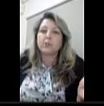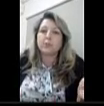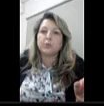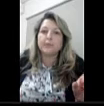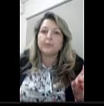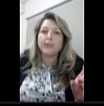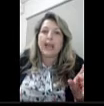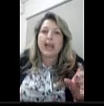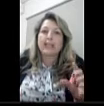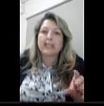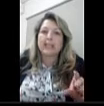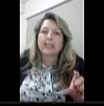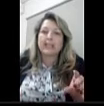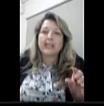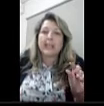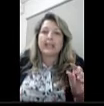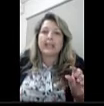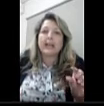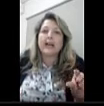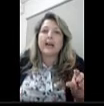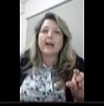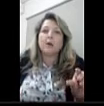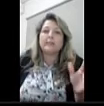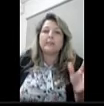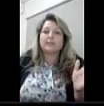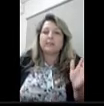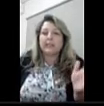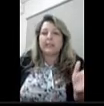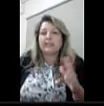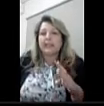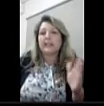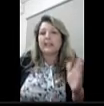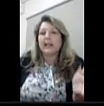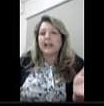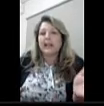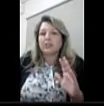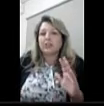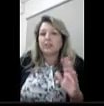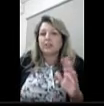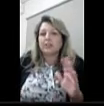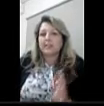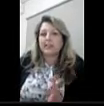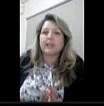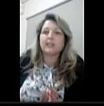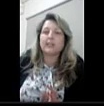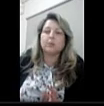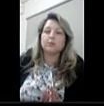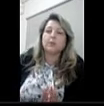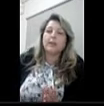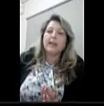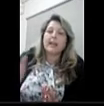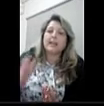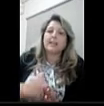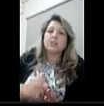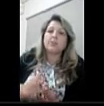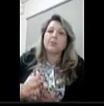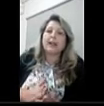de estudo. aqui é legal, dentro, né, da idade, da série de cada aluno,